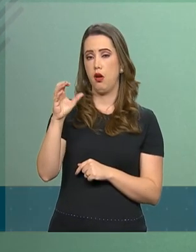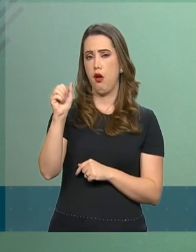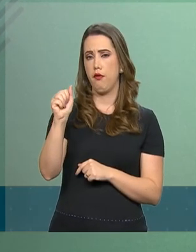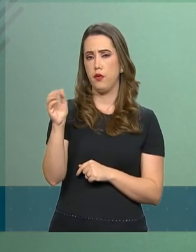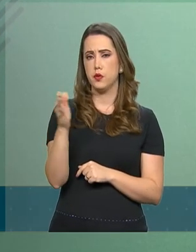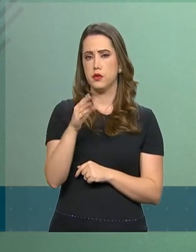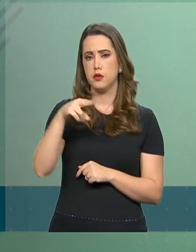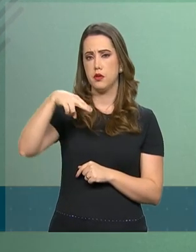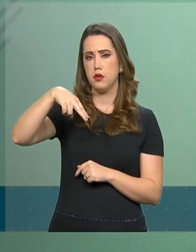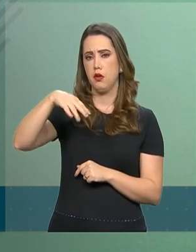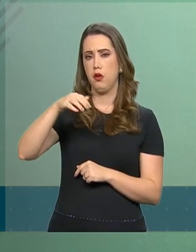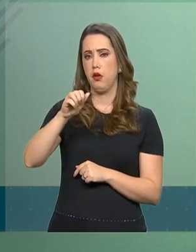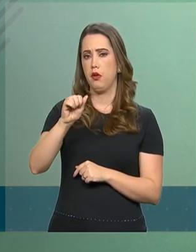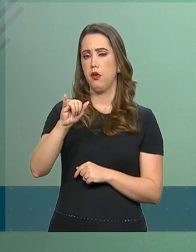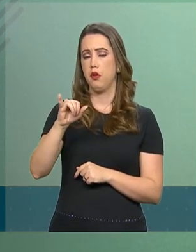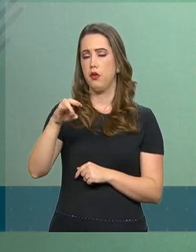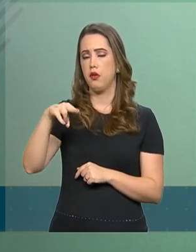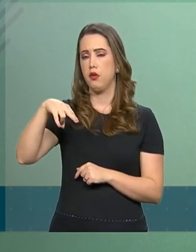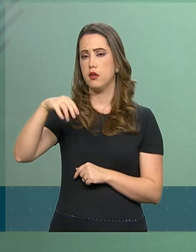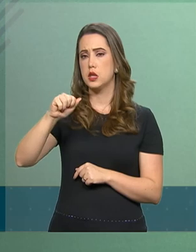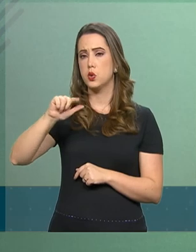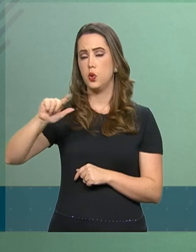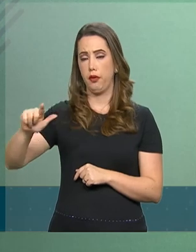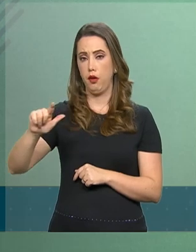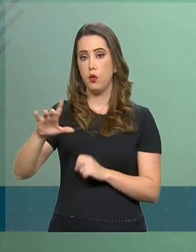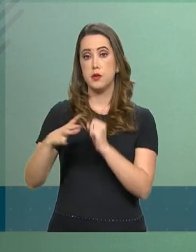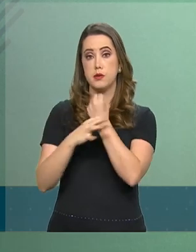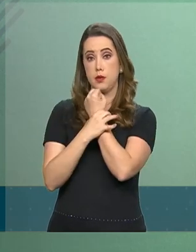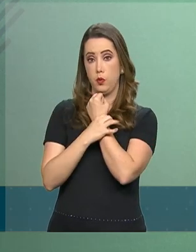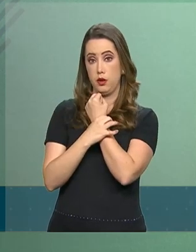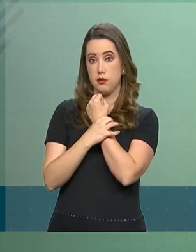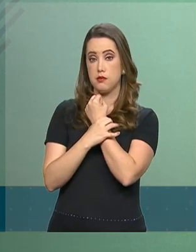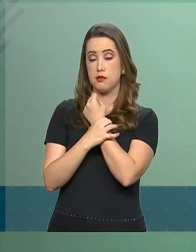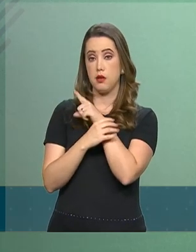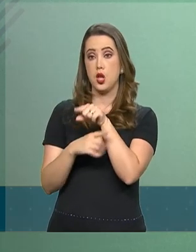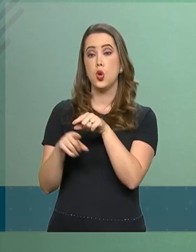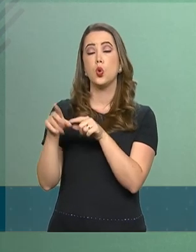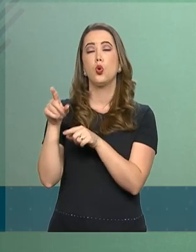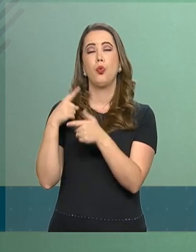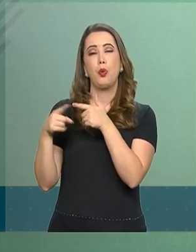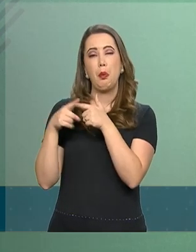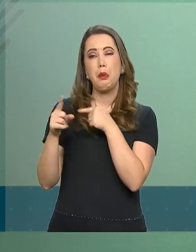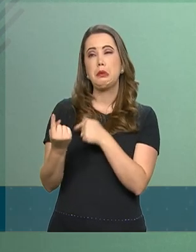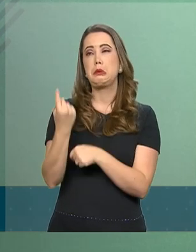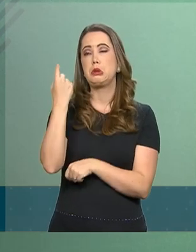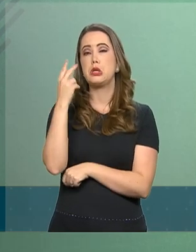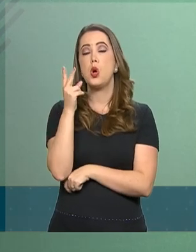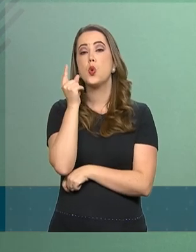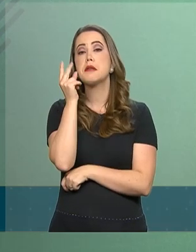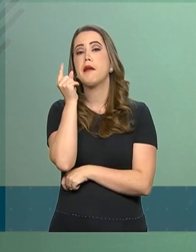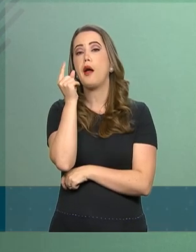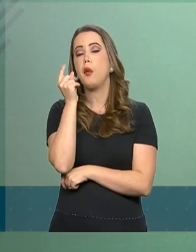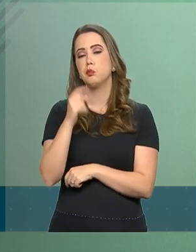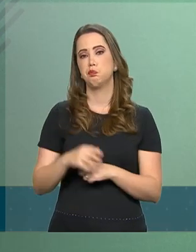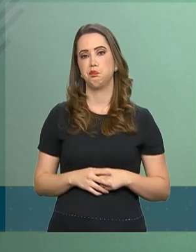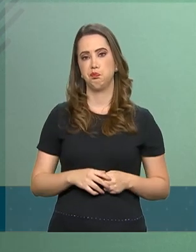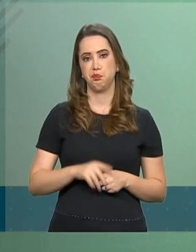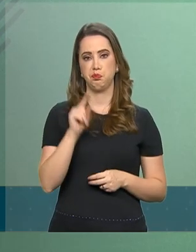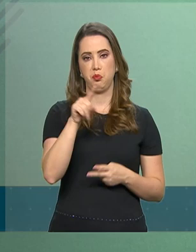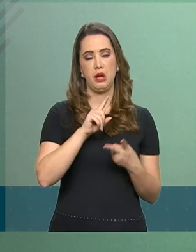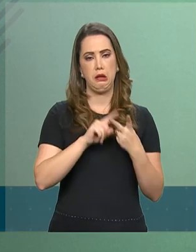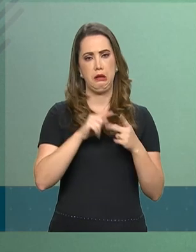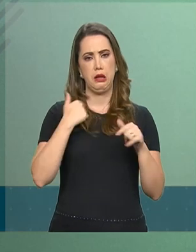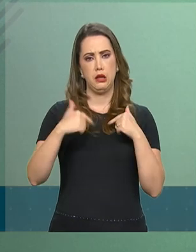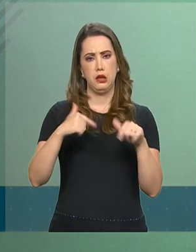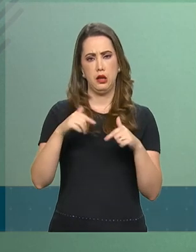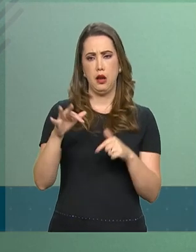na crise de segurança pública no estado do ceará emprego da força tarefa de intervenção